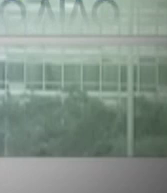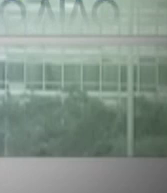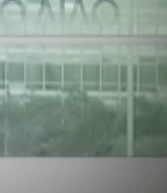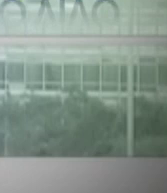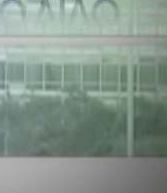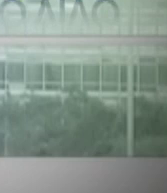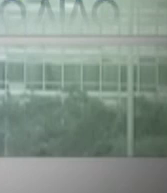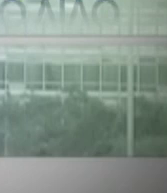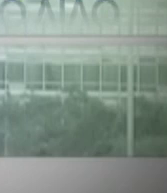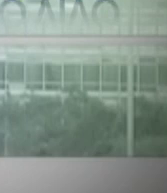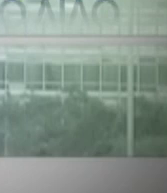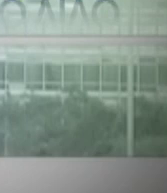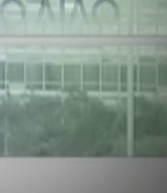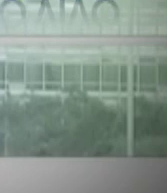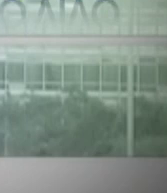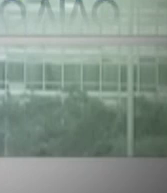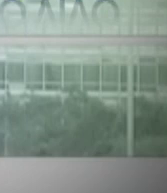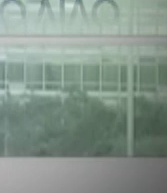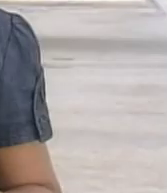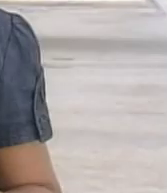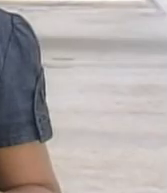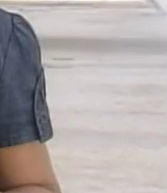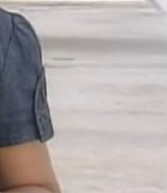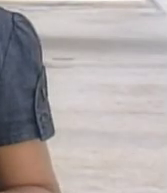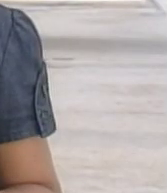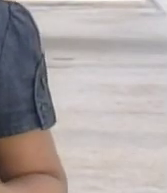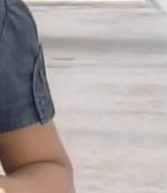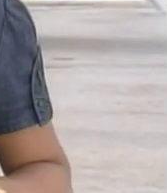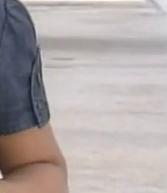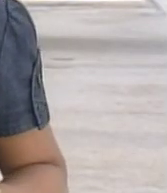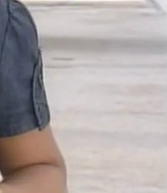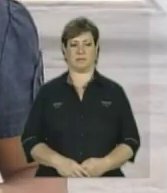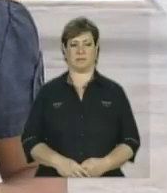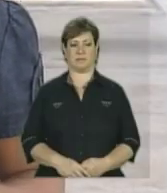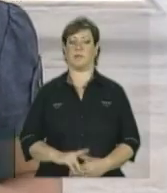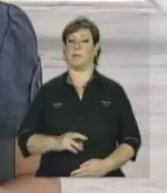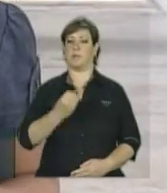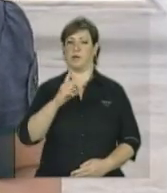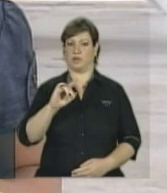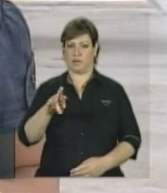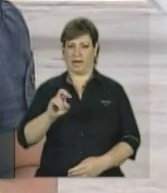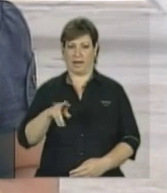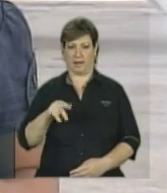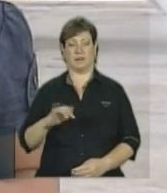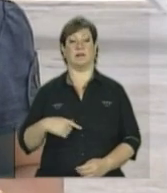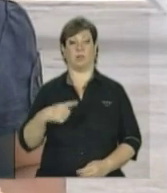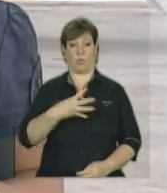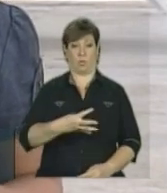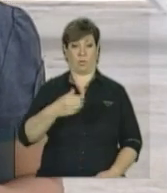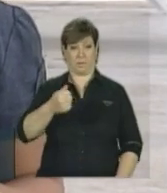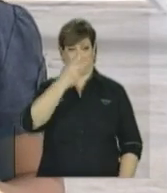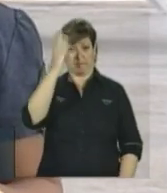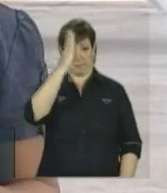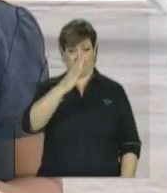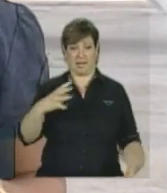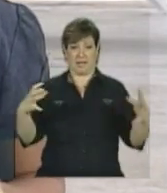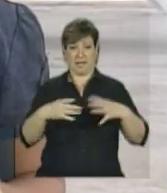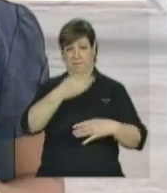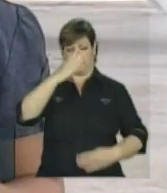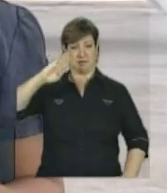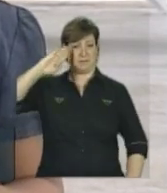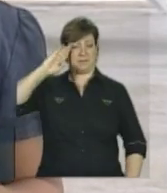tem as informações. Bom dia, Daniela. Bom dia, Renata. Os 41 brasileiros, entre militares